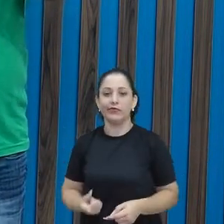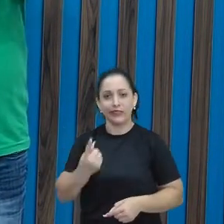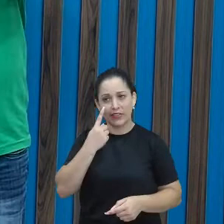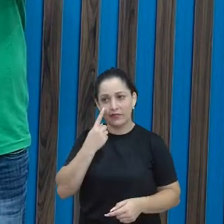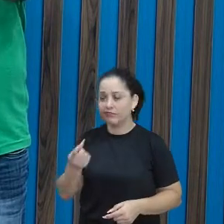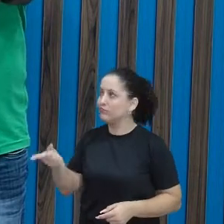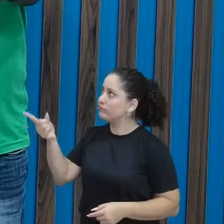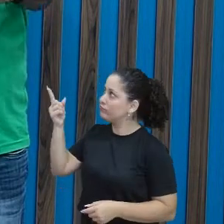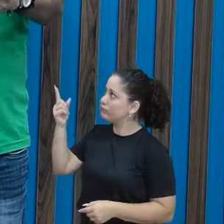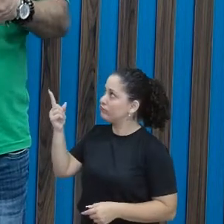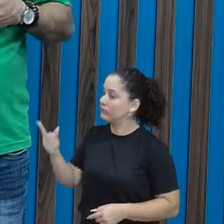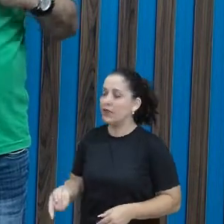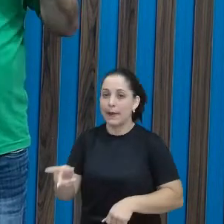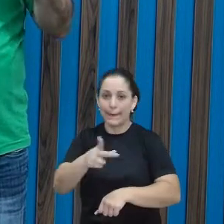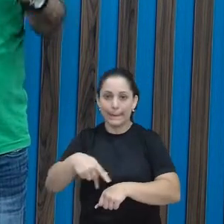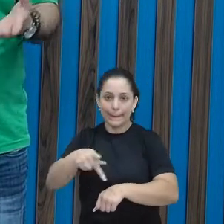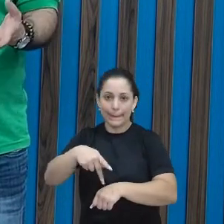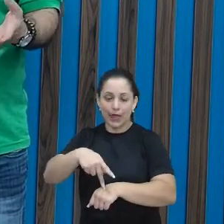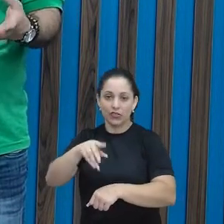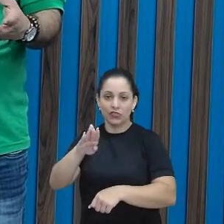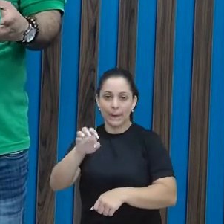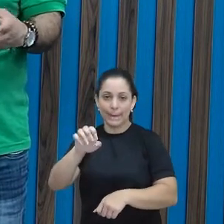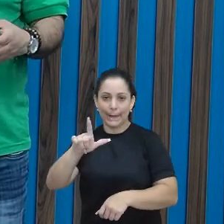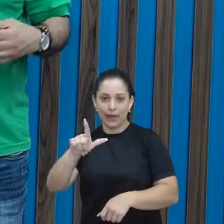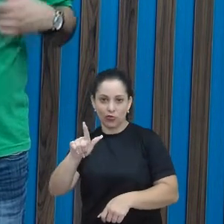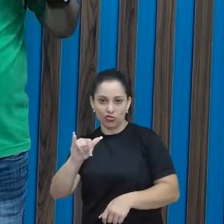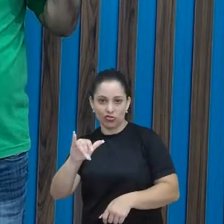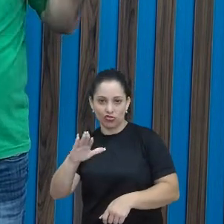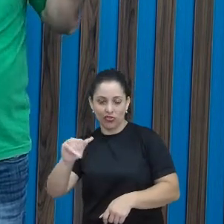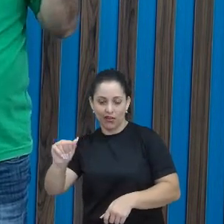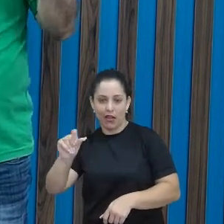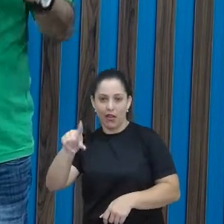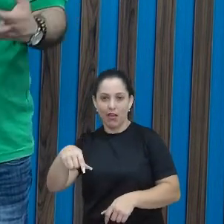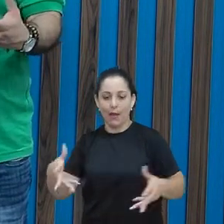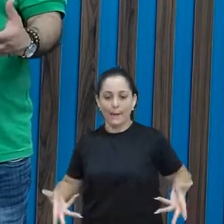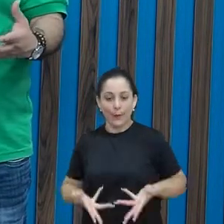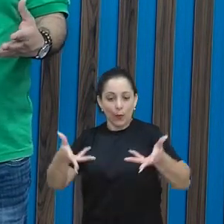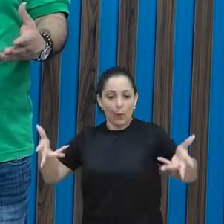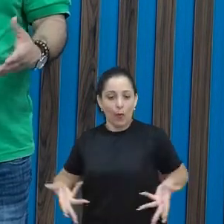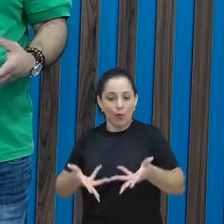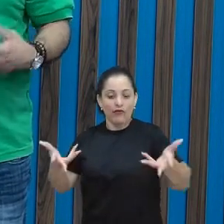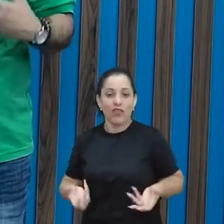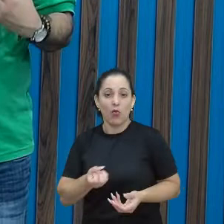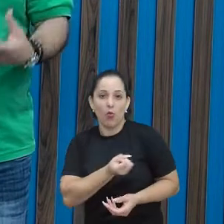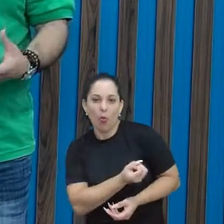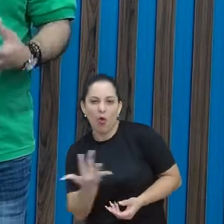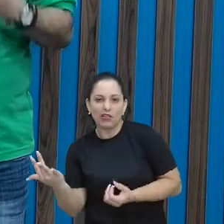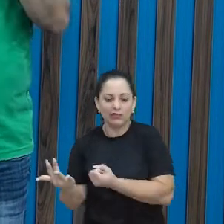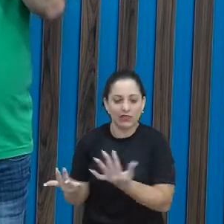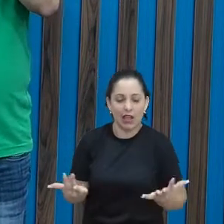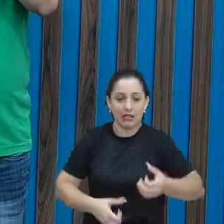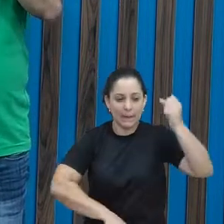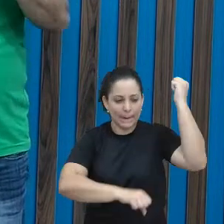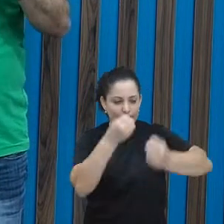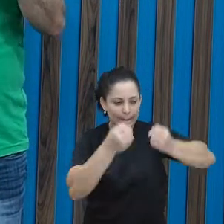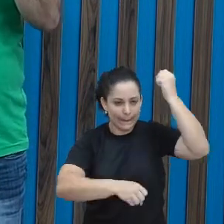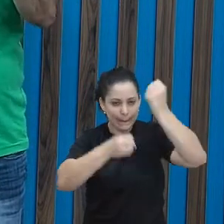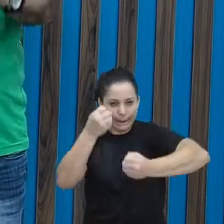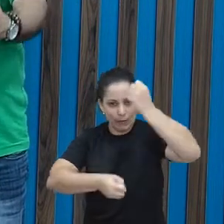né, que a Bélgica, quando chega na região do Congo, ela vai promover um grande genocídio, né, dos congoleses, né, por